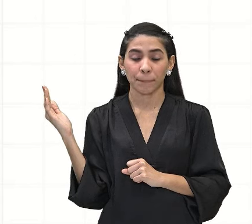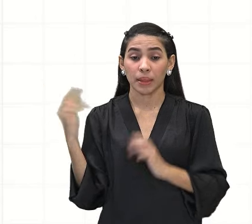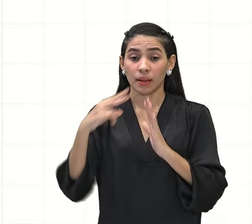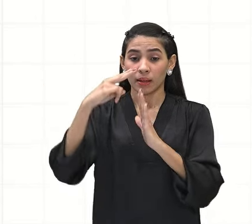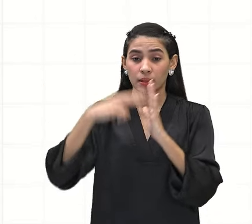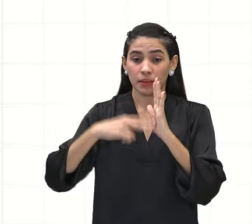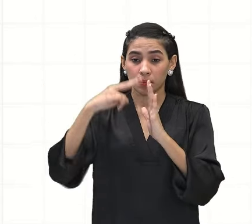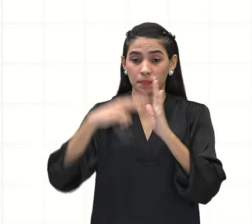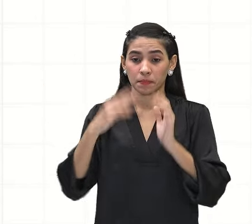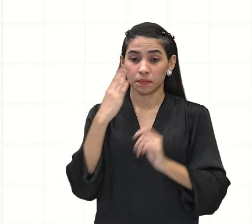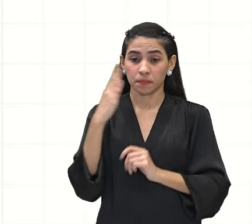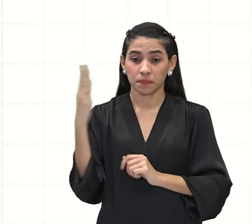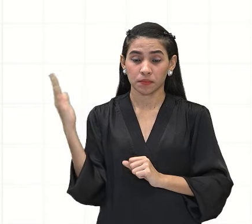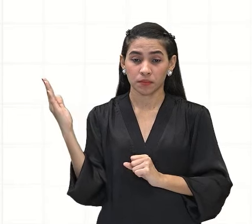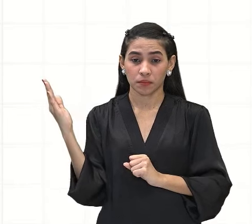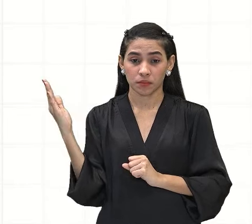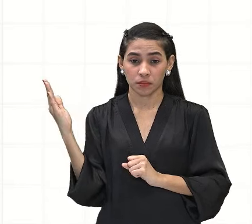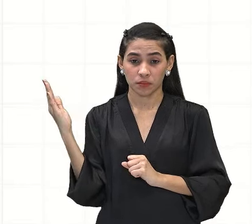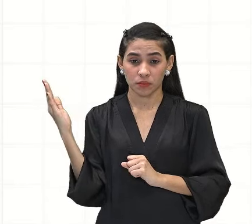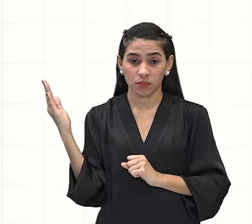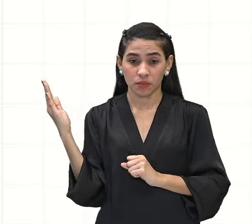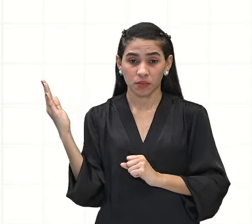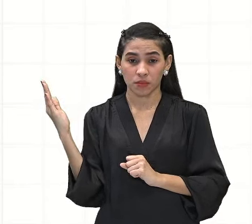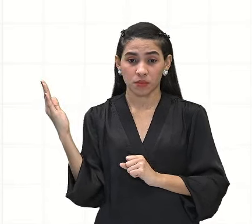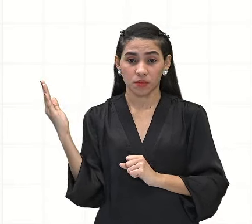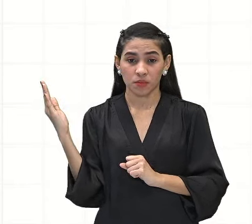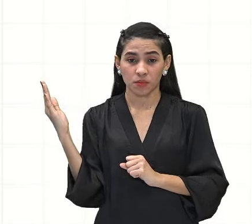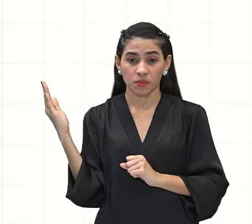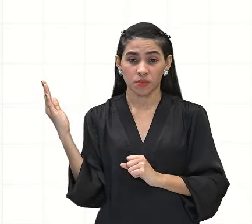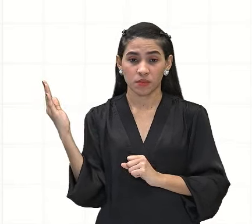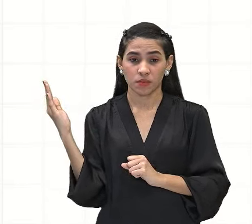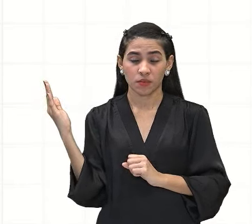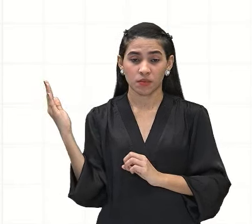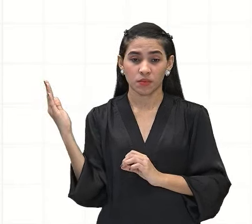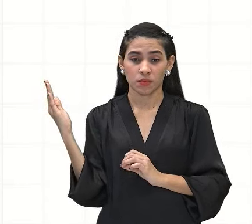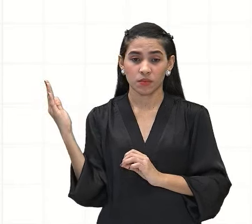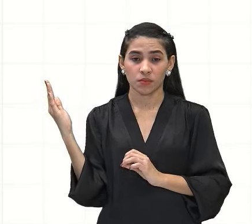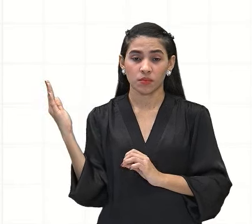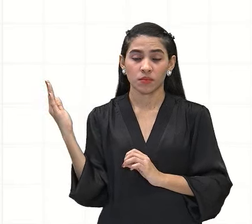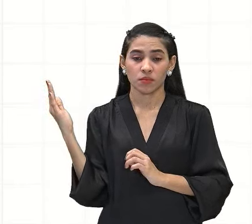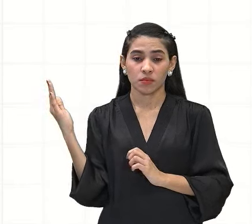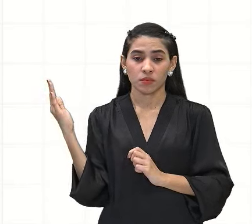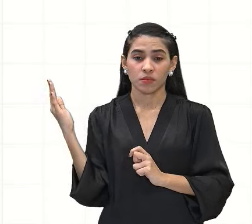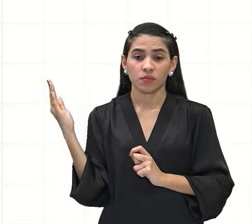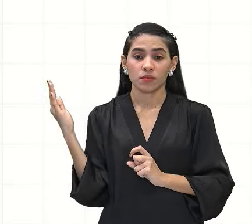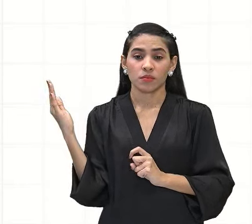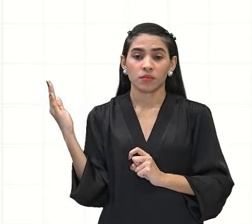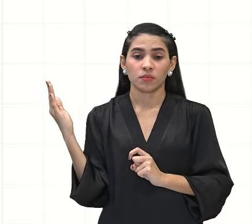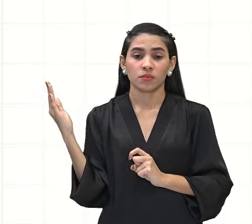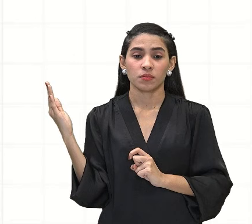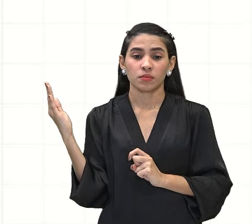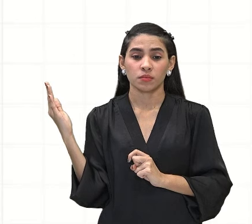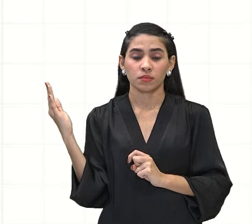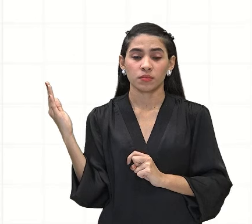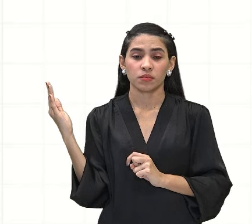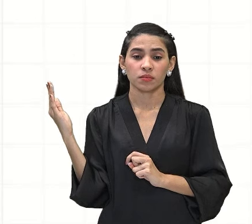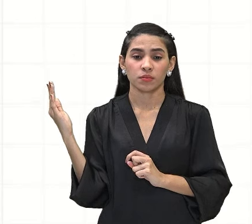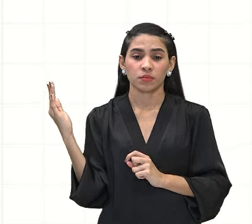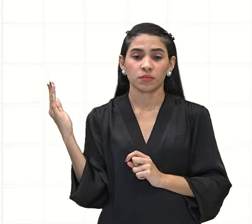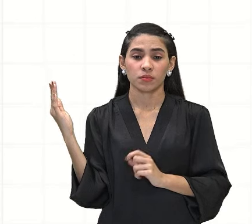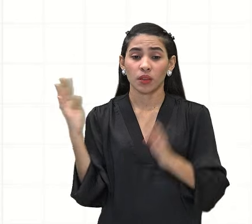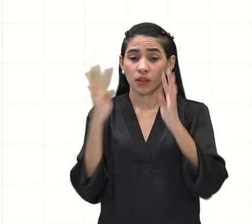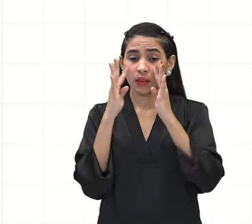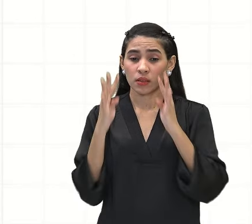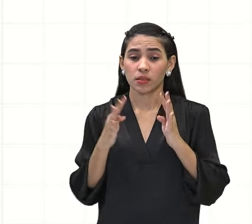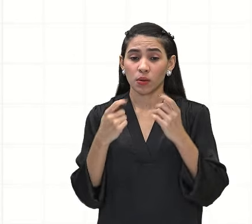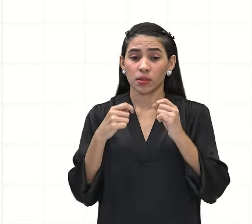circunferência ela é circular então automaticamente eu tenho uma circunferência né a frijideira redonda ao realizar o cálculo